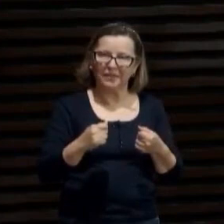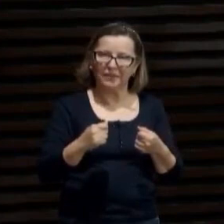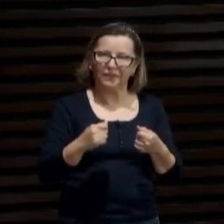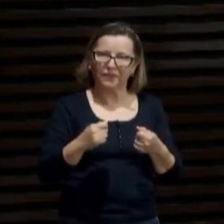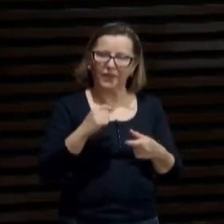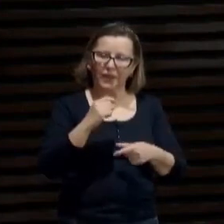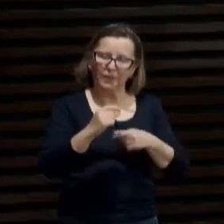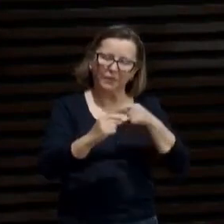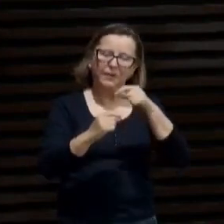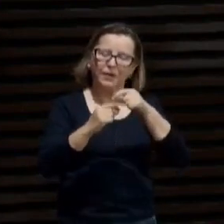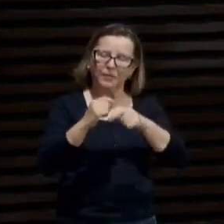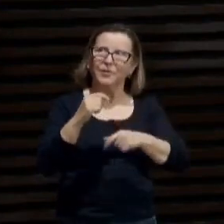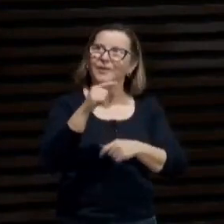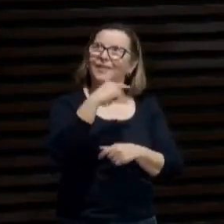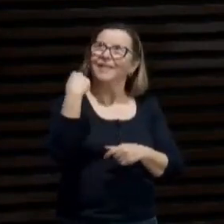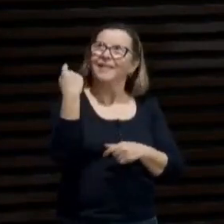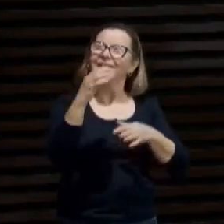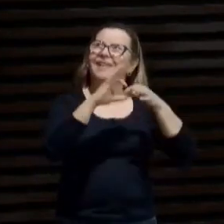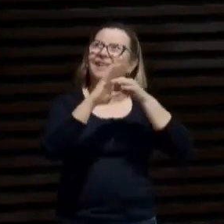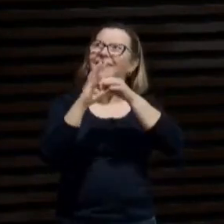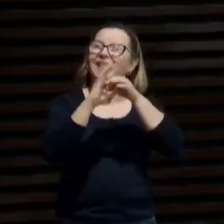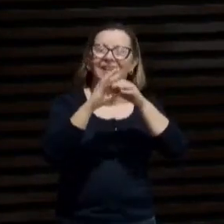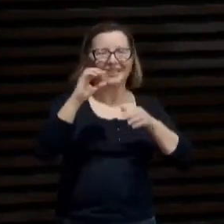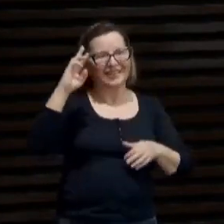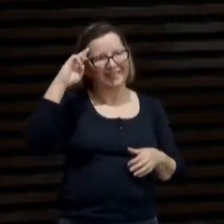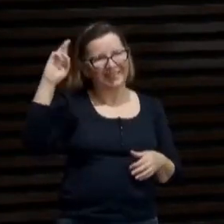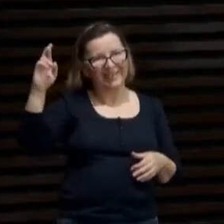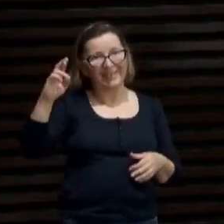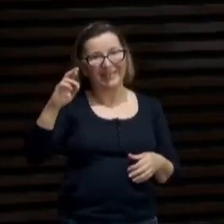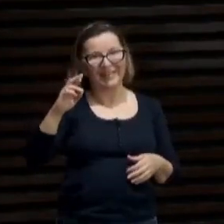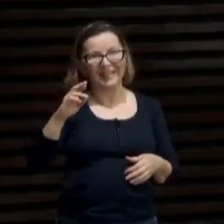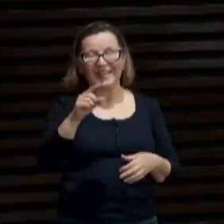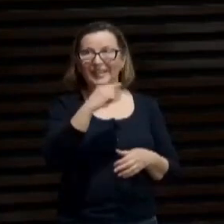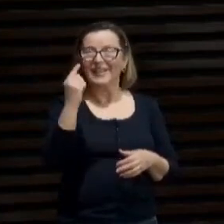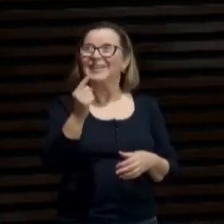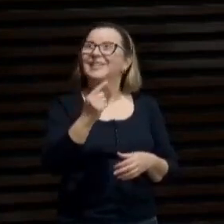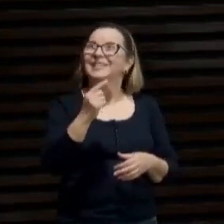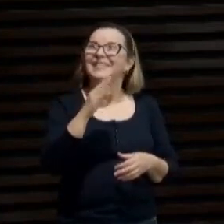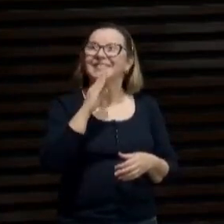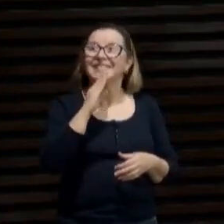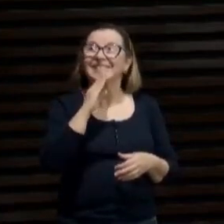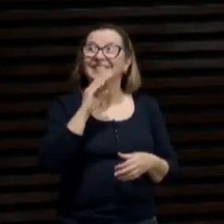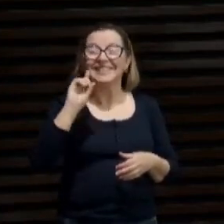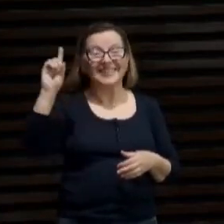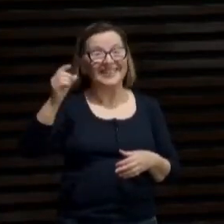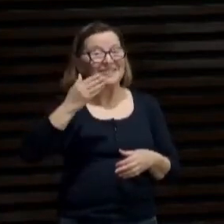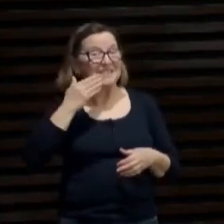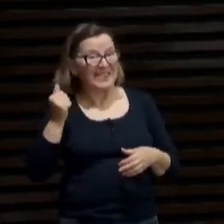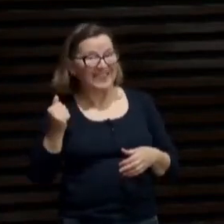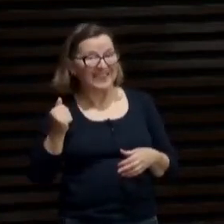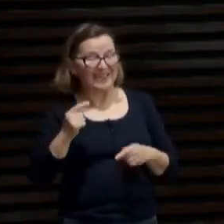com Ele, nós vamos nos conhecendo melhor. Aliás, nós vamos conhecendo Ele melhor. Ele já nos conhece